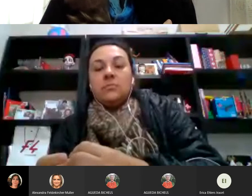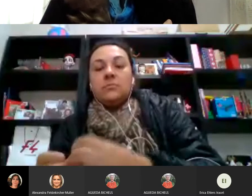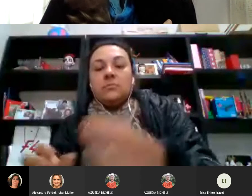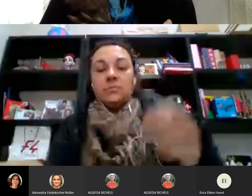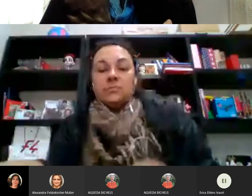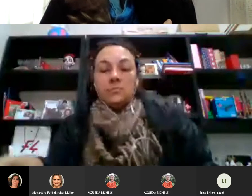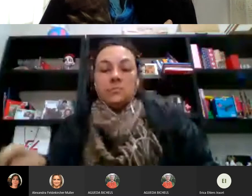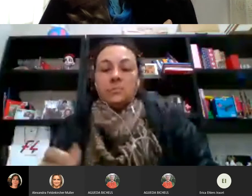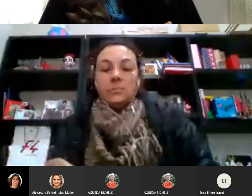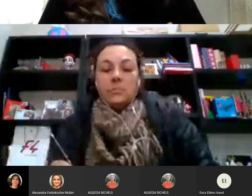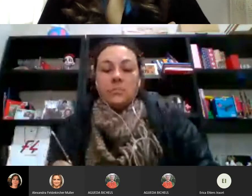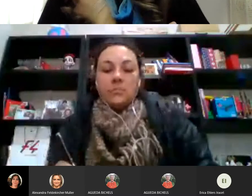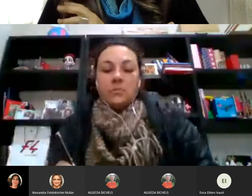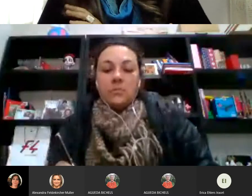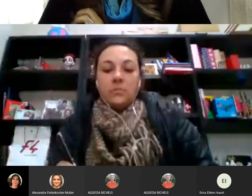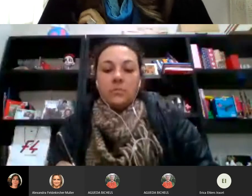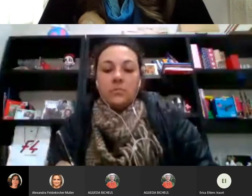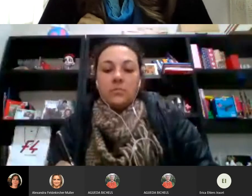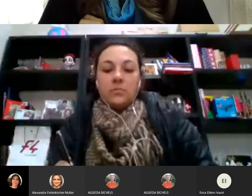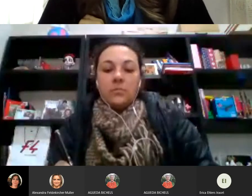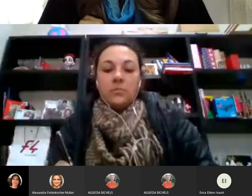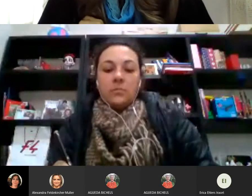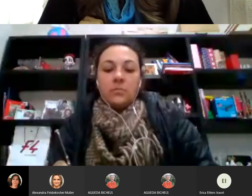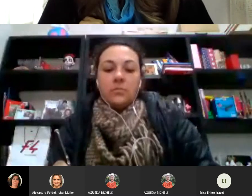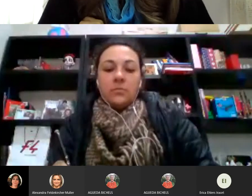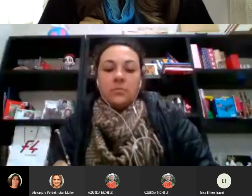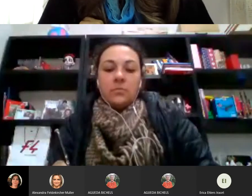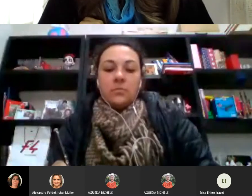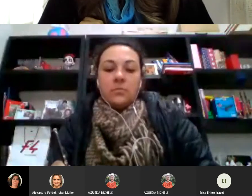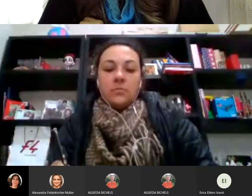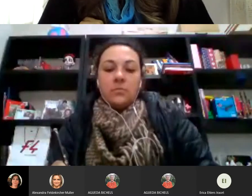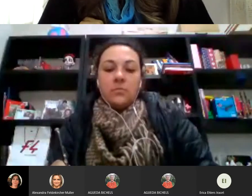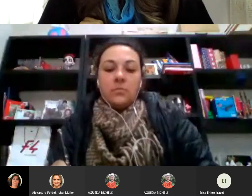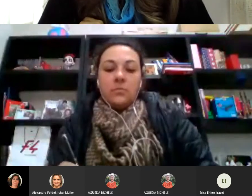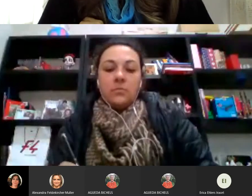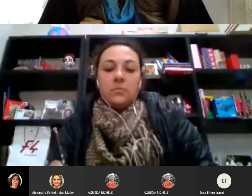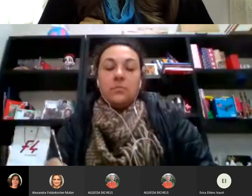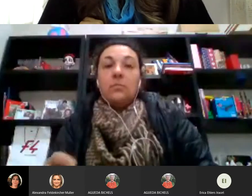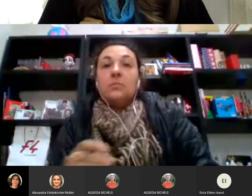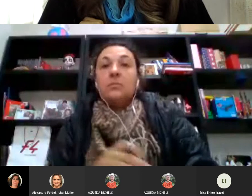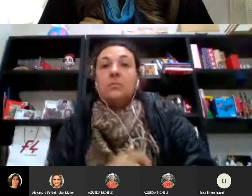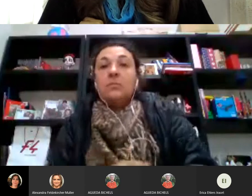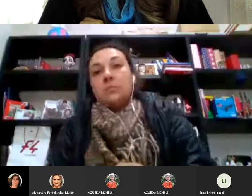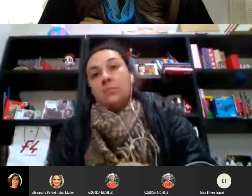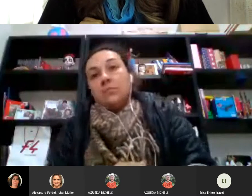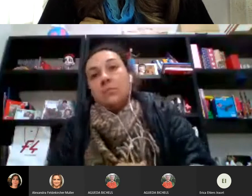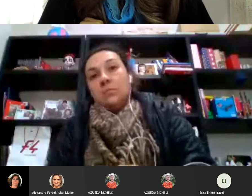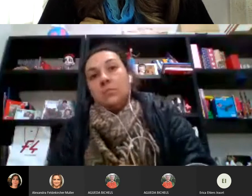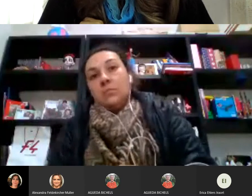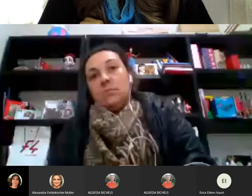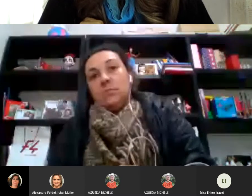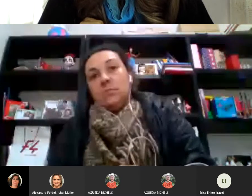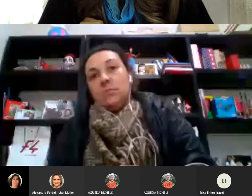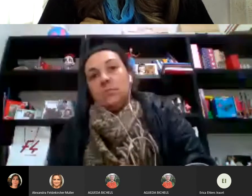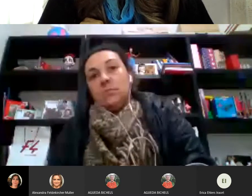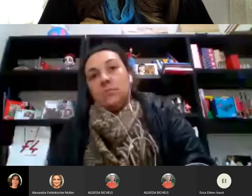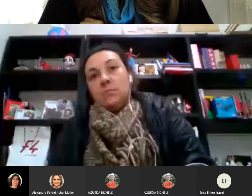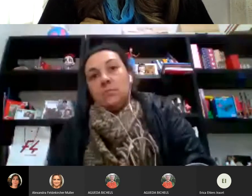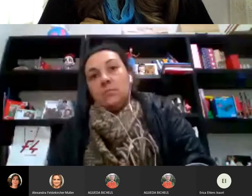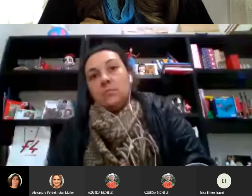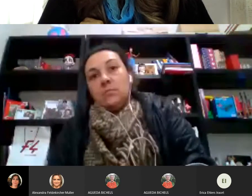texto, mas talvez a autoria poderia significar uma linha de conhecimento, uma